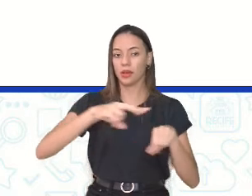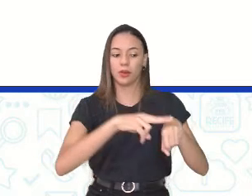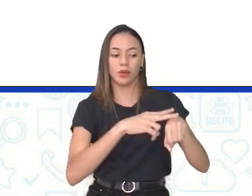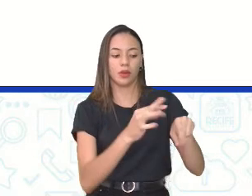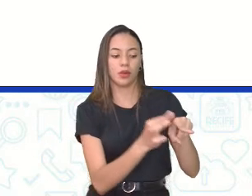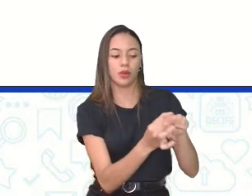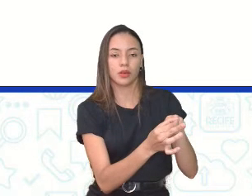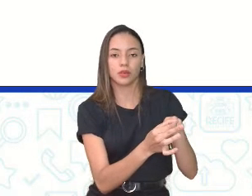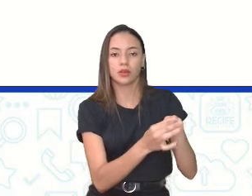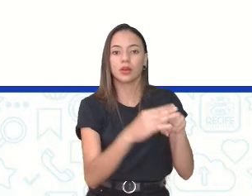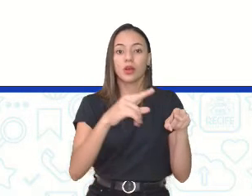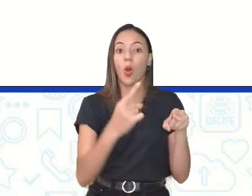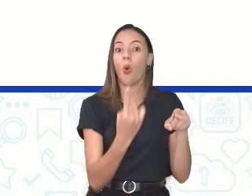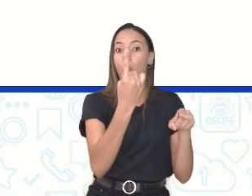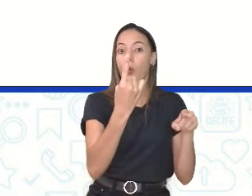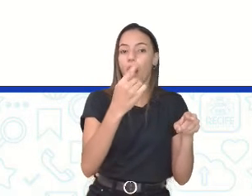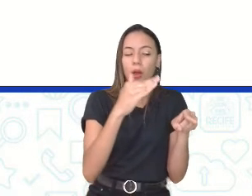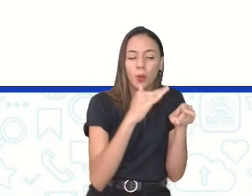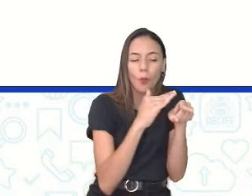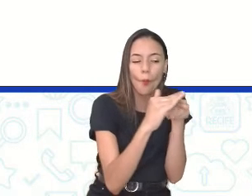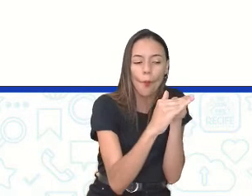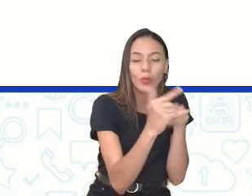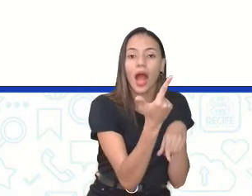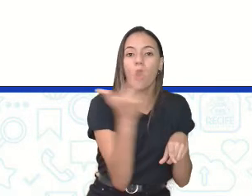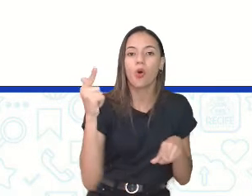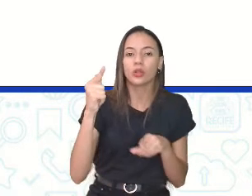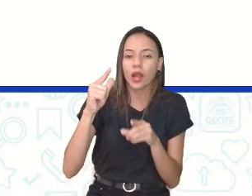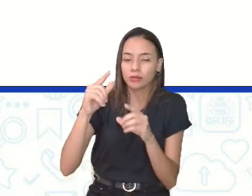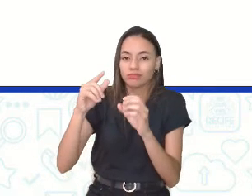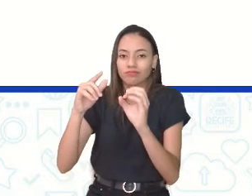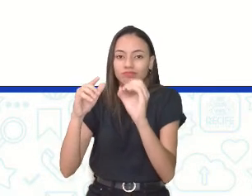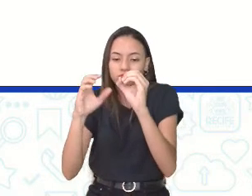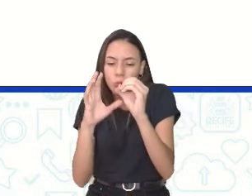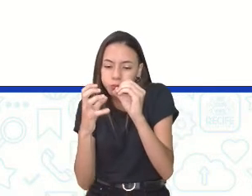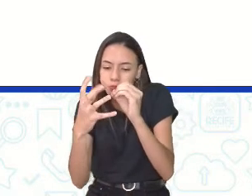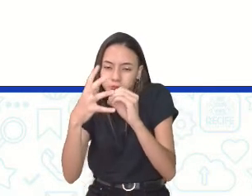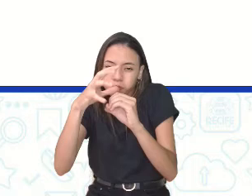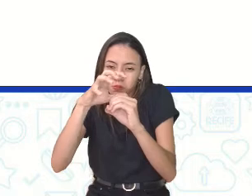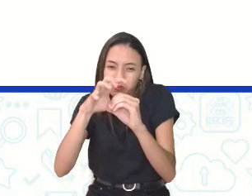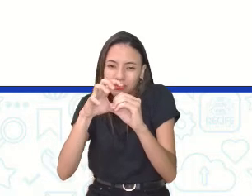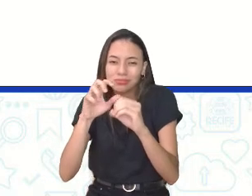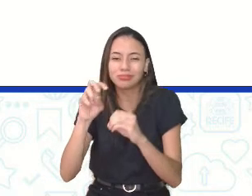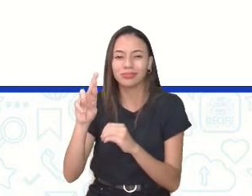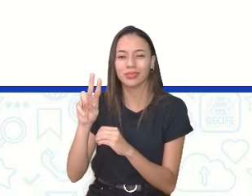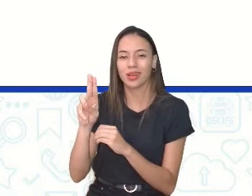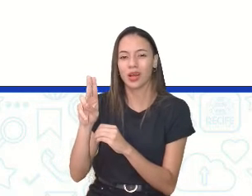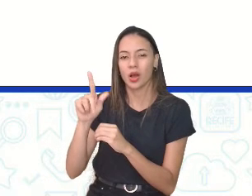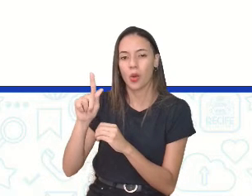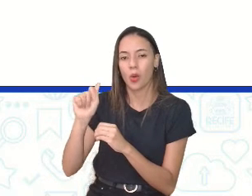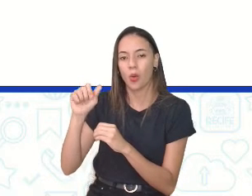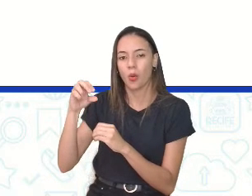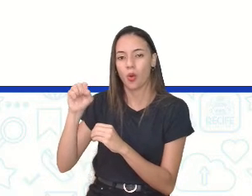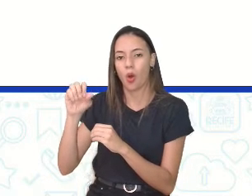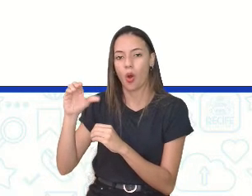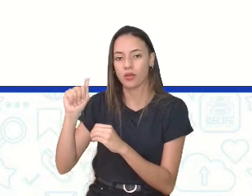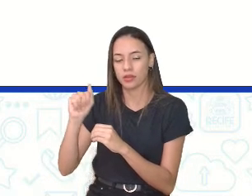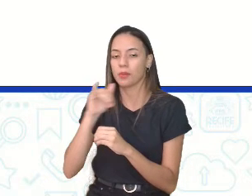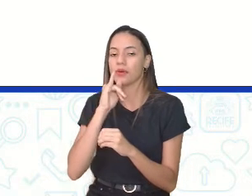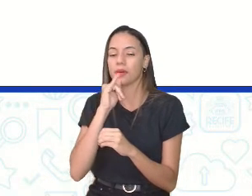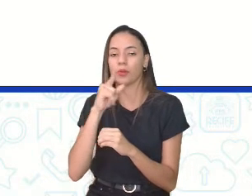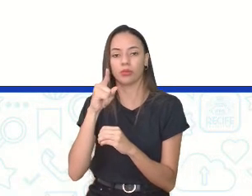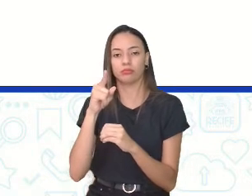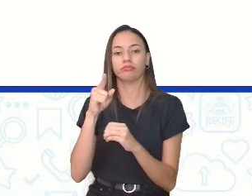Uma lisa e uma rugosa, tá? Então, cruzou plantas puras que produziam sementes